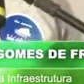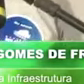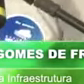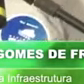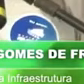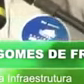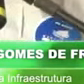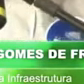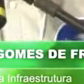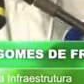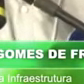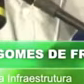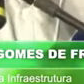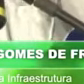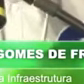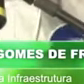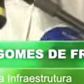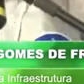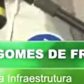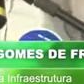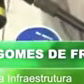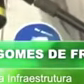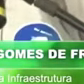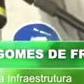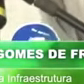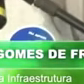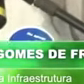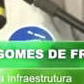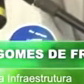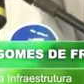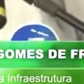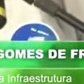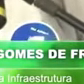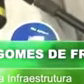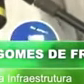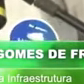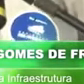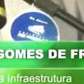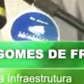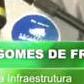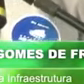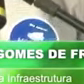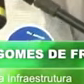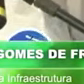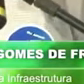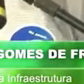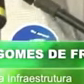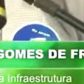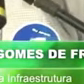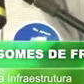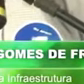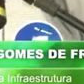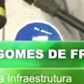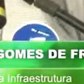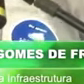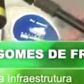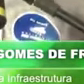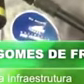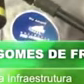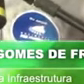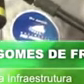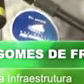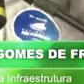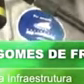dia conversando com produtores do Norte e dizer o seguinte Estamos fazendo 80 sacas por hectare com muita alegria os